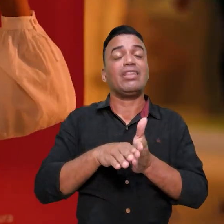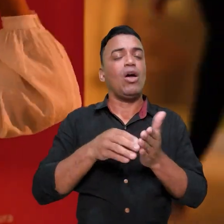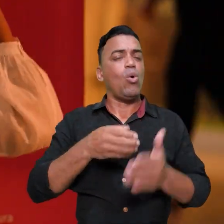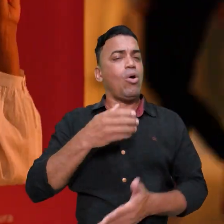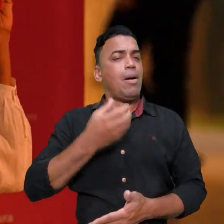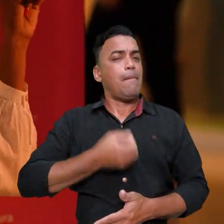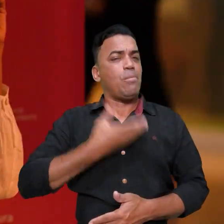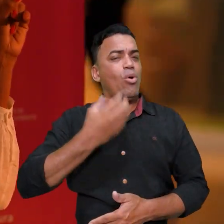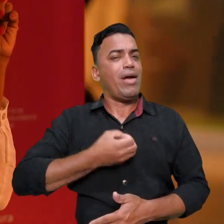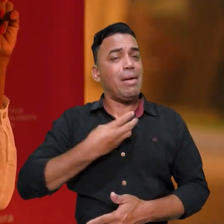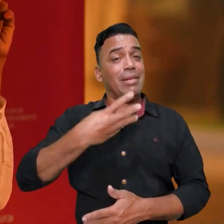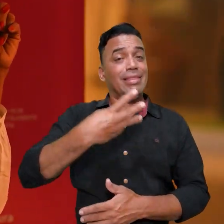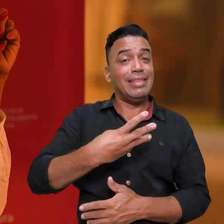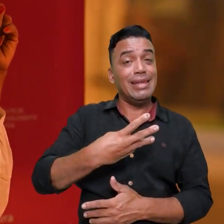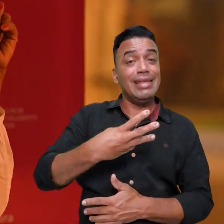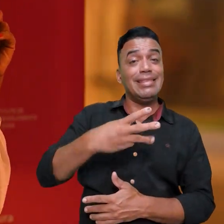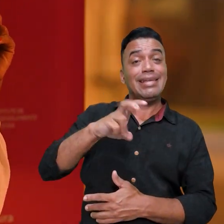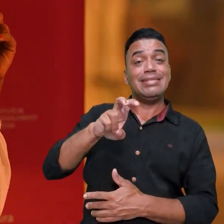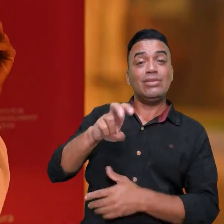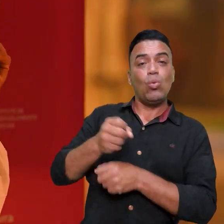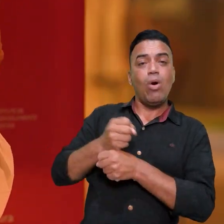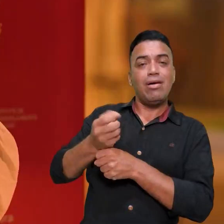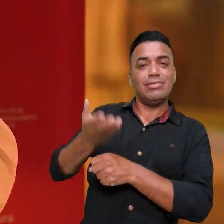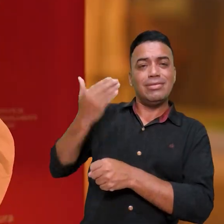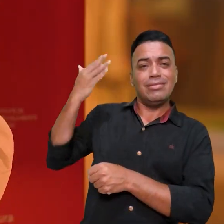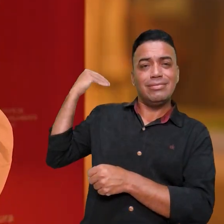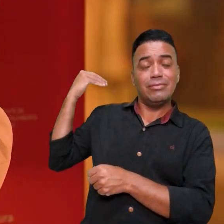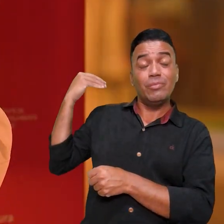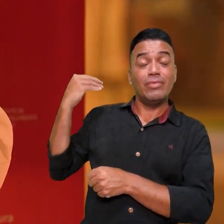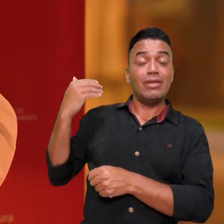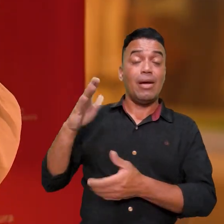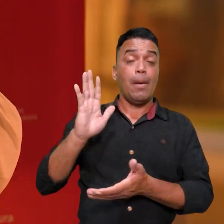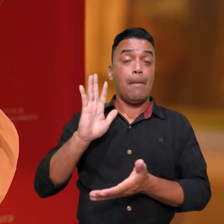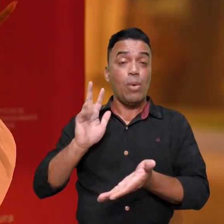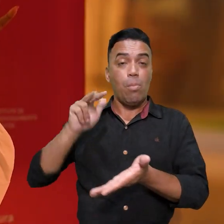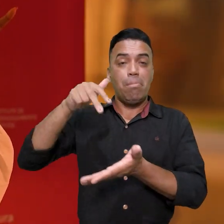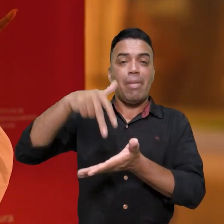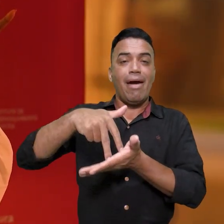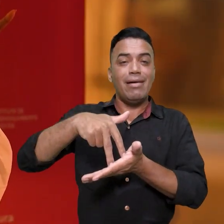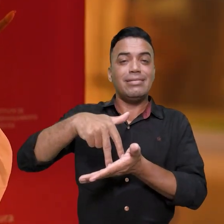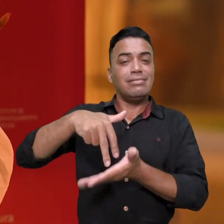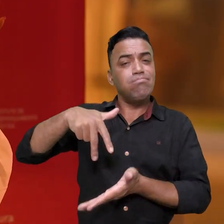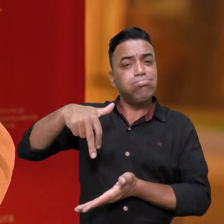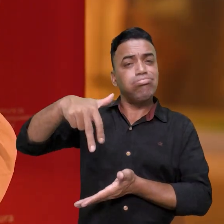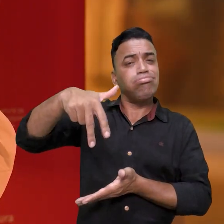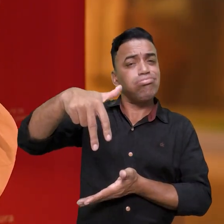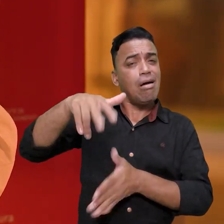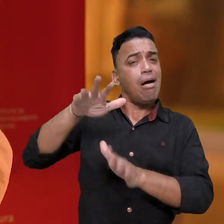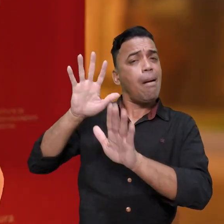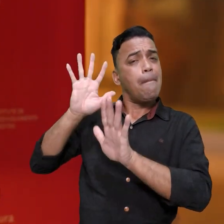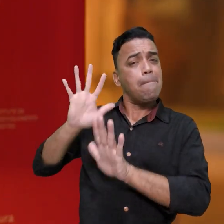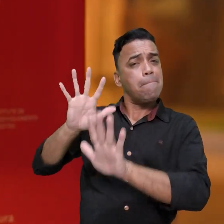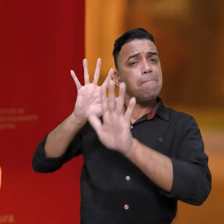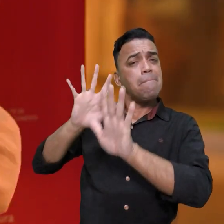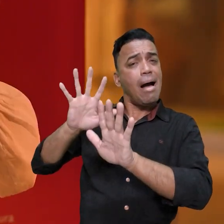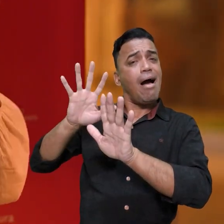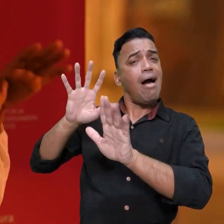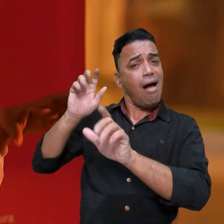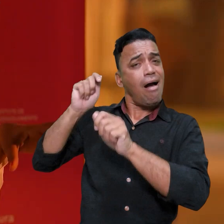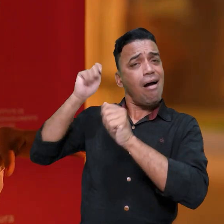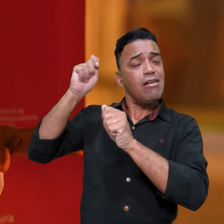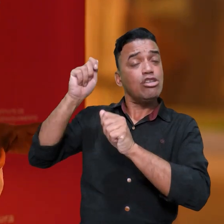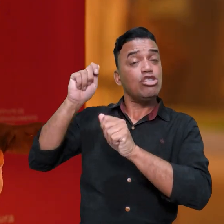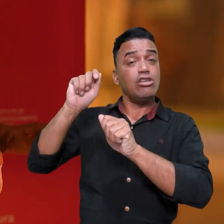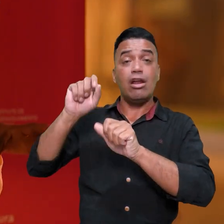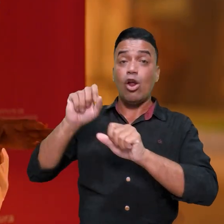escrito há 35 anos atrás, e ela diz: quando os meus pés abrandarem na marcha, por favor, não me forcem. Só que